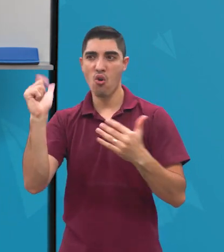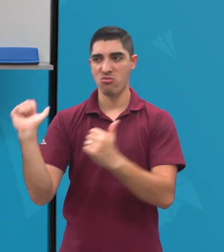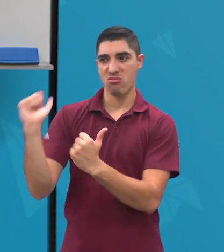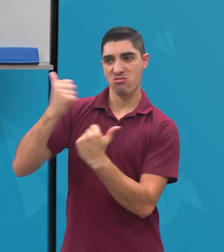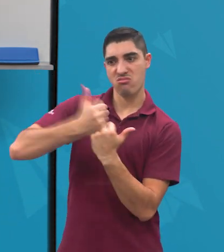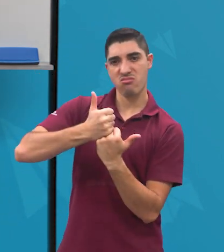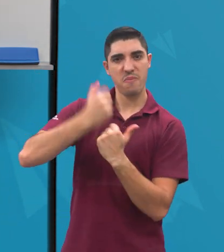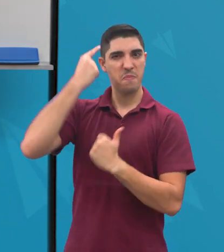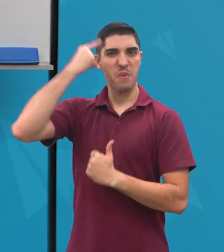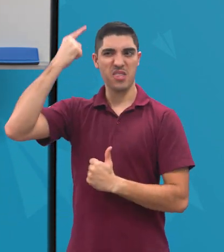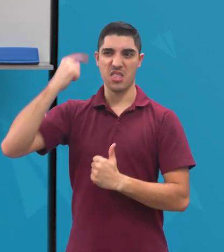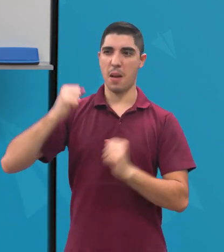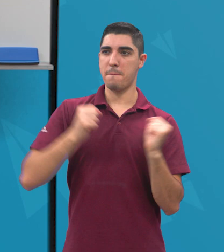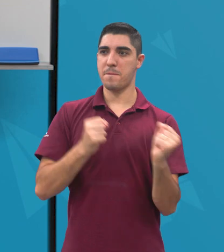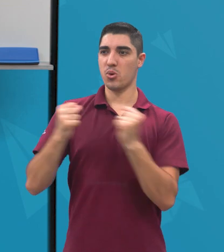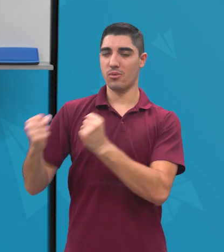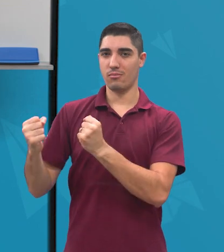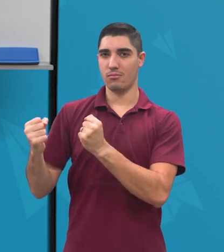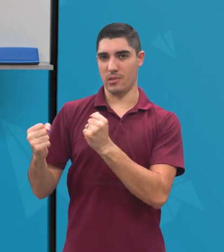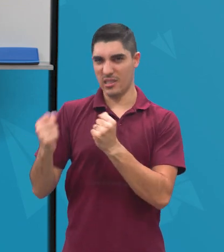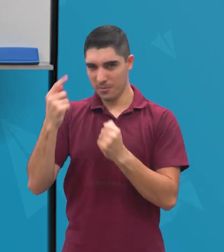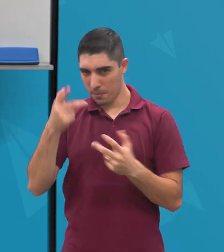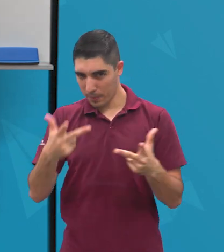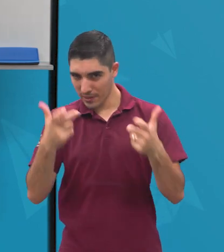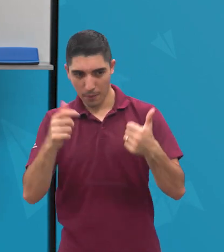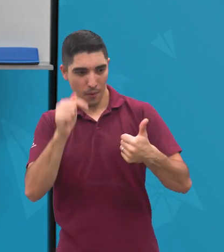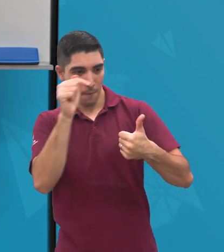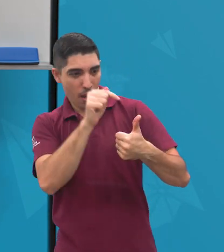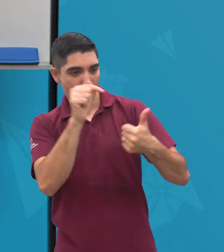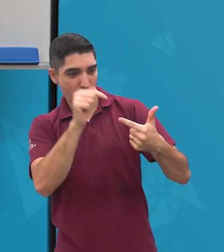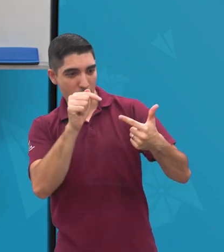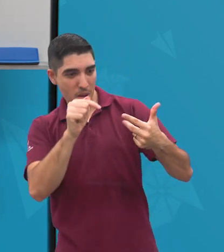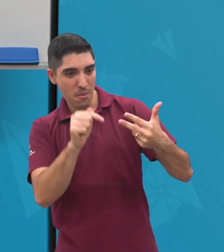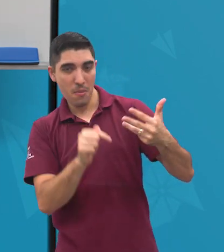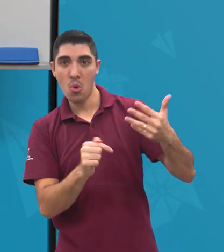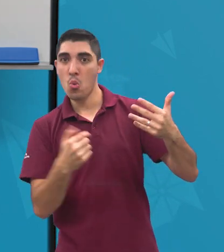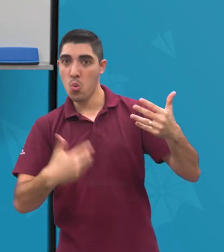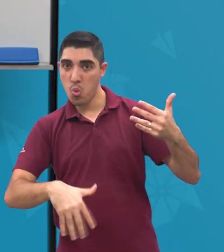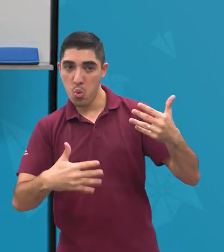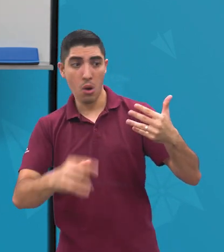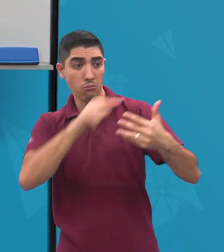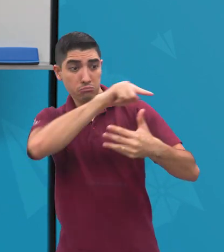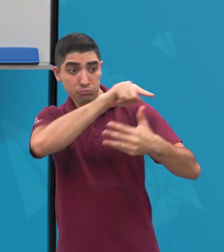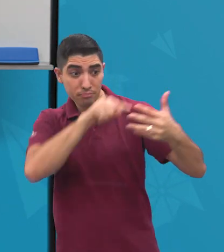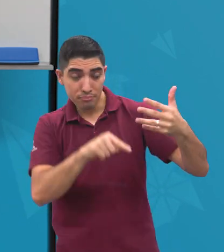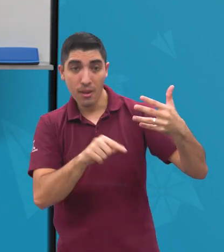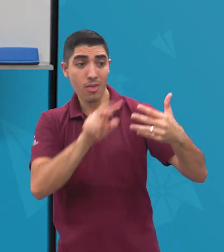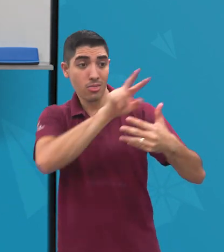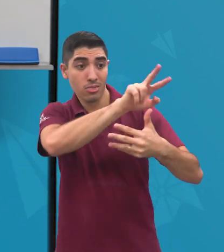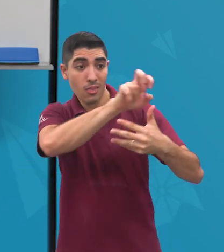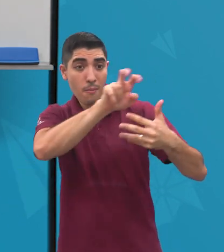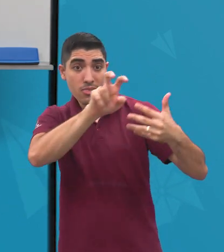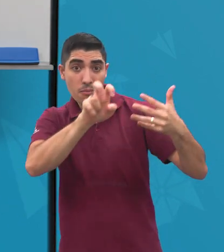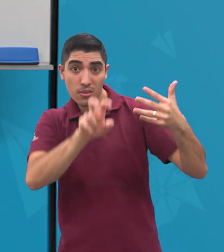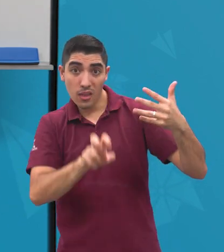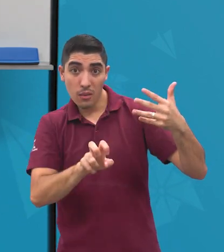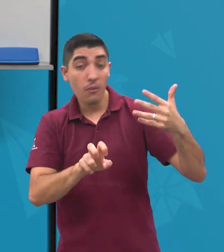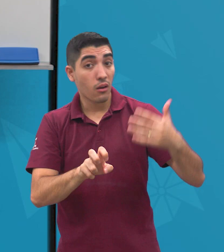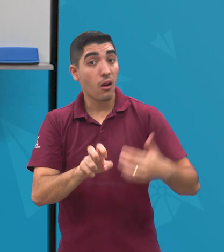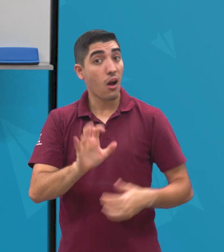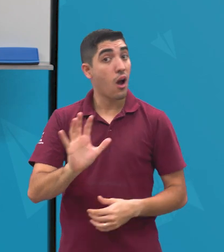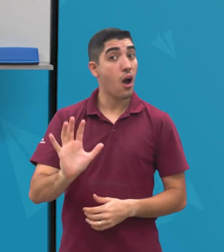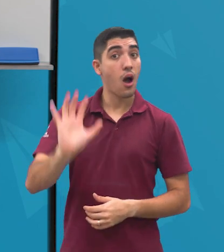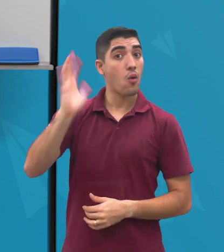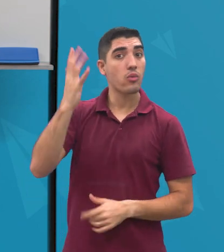considera esses temas, eu acho que vocês vão concordar comigo que são temas que nós encontramos, por exemplo,